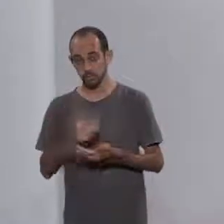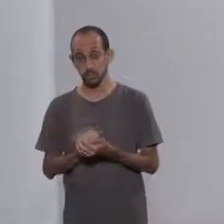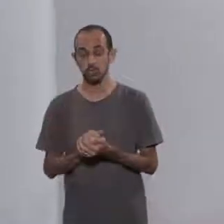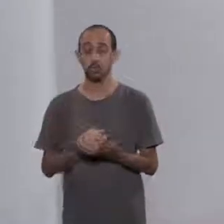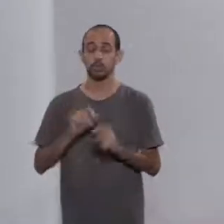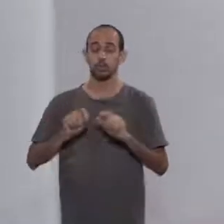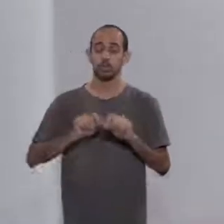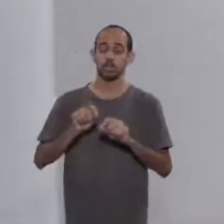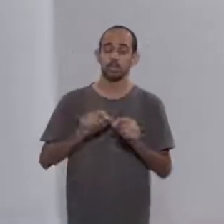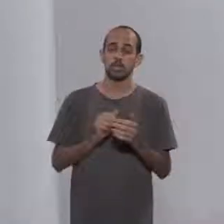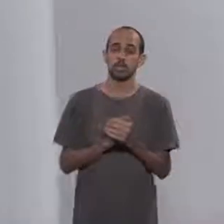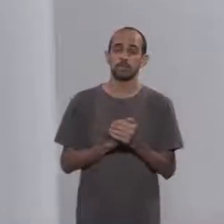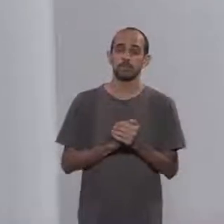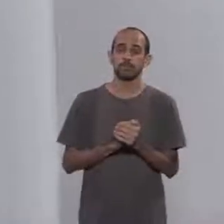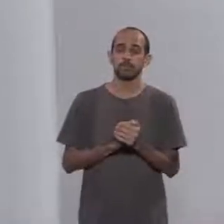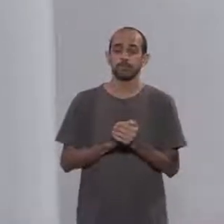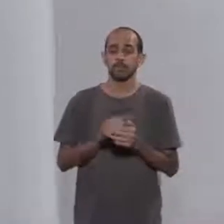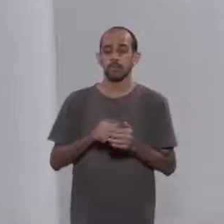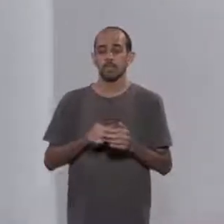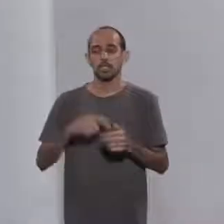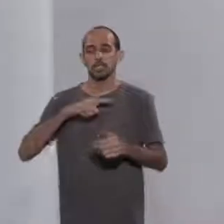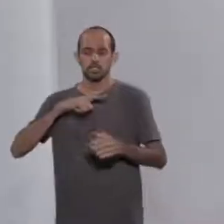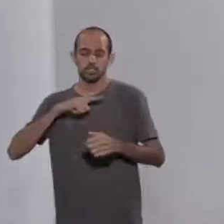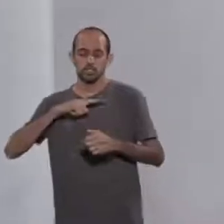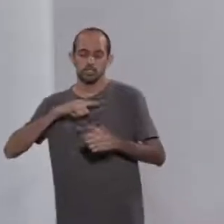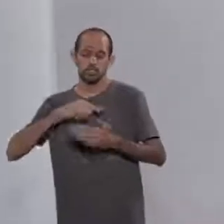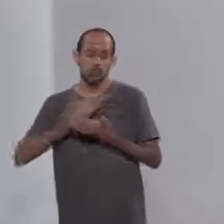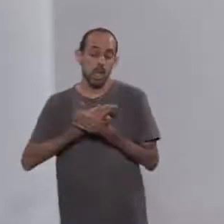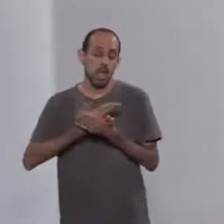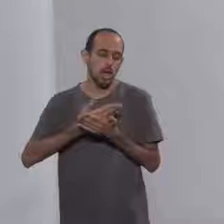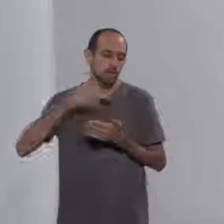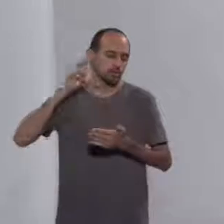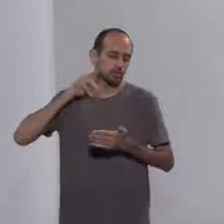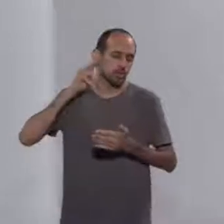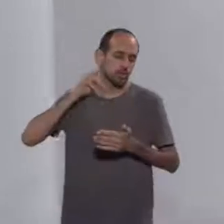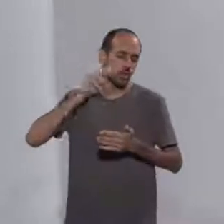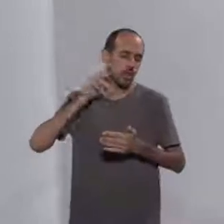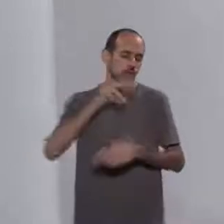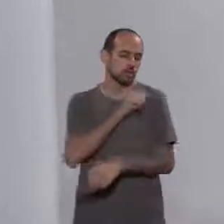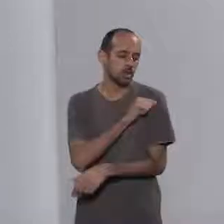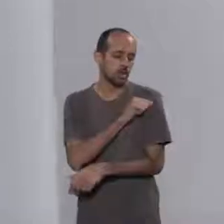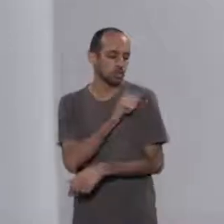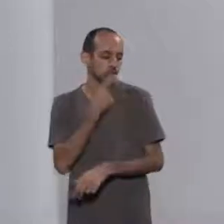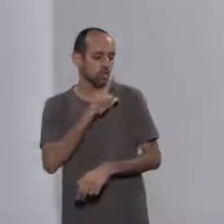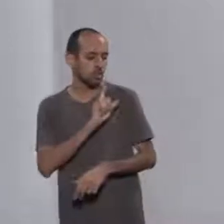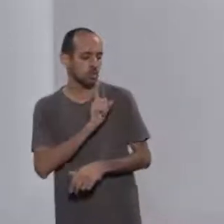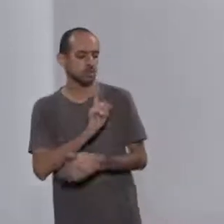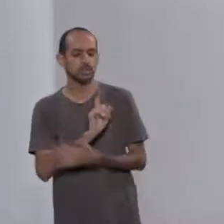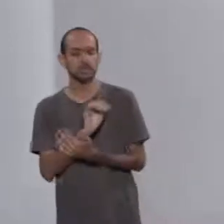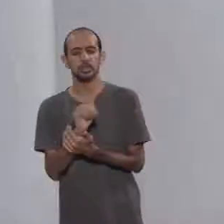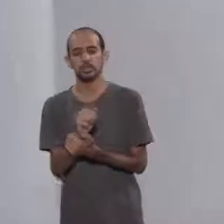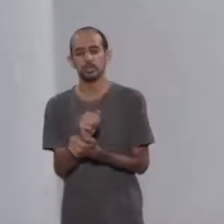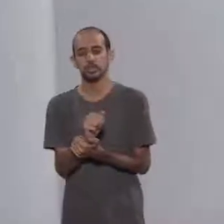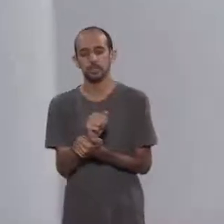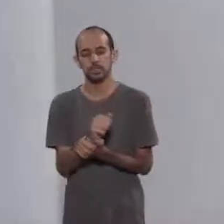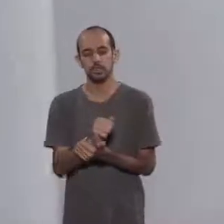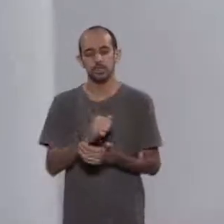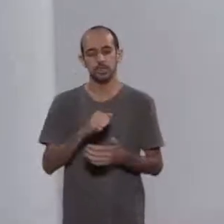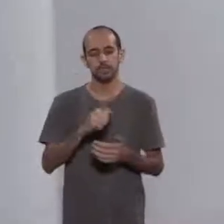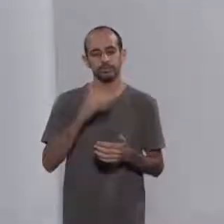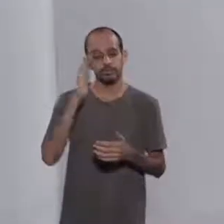relatou. Tinha uma aula de história e o aluno estava com diversas questões que ele não conseguia acompanhar o